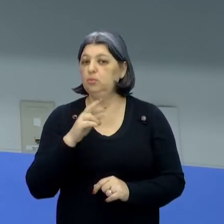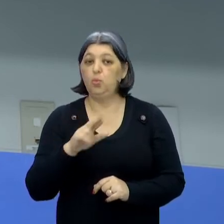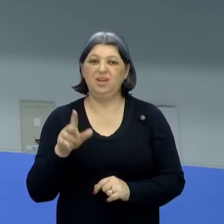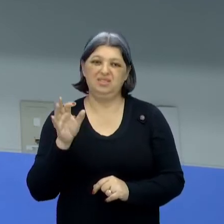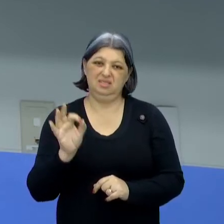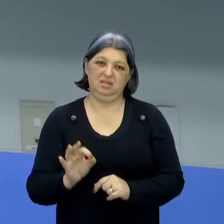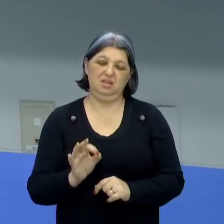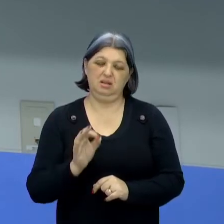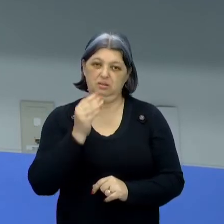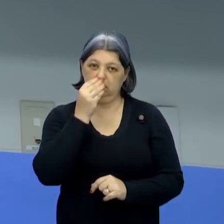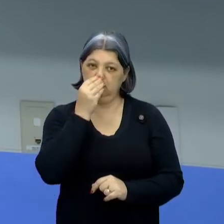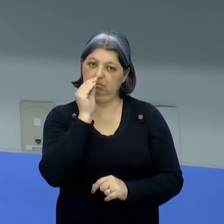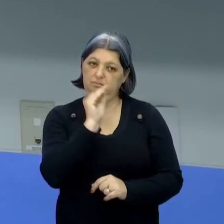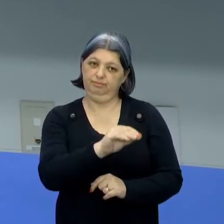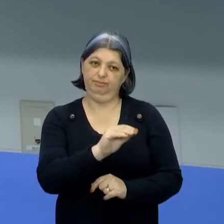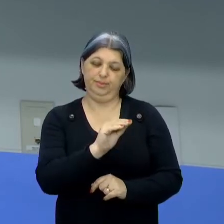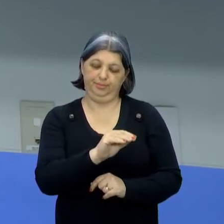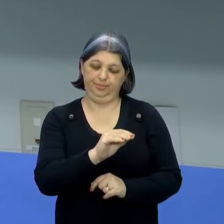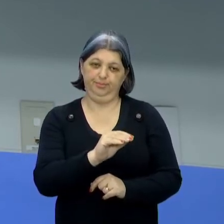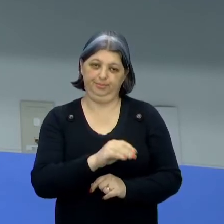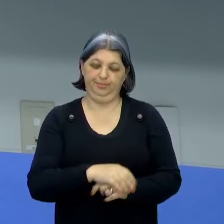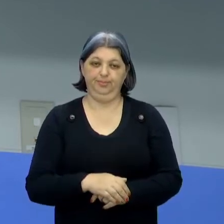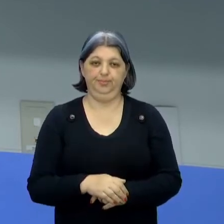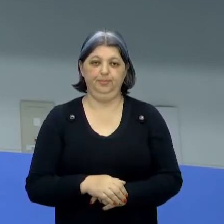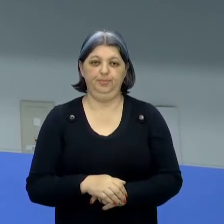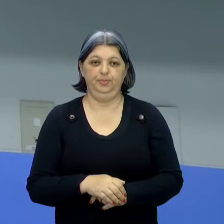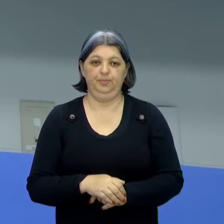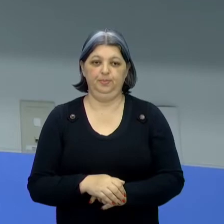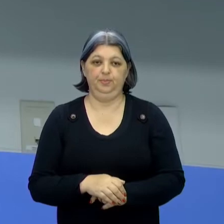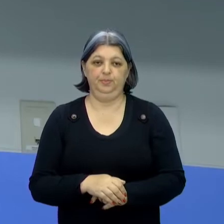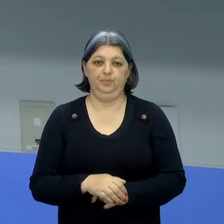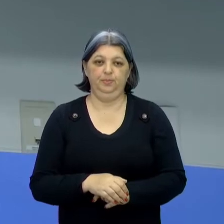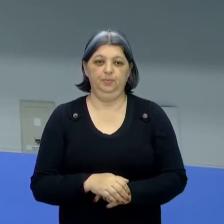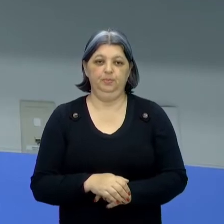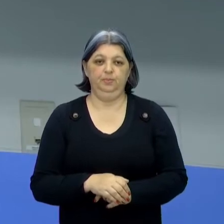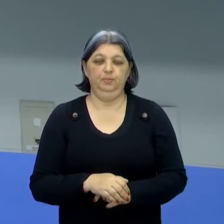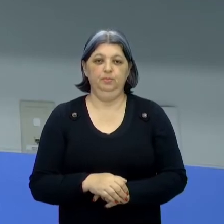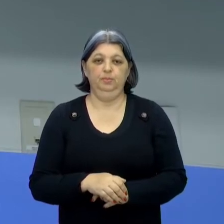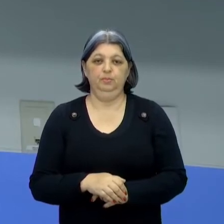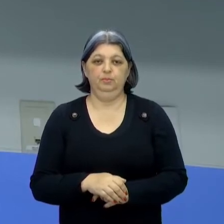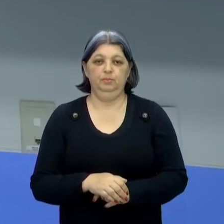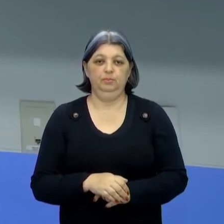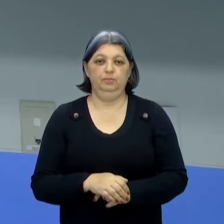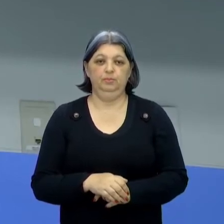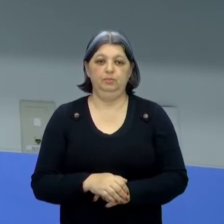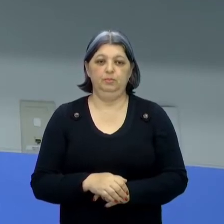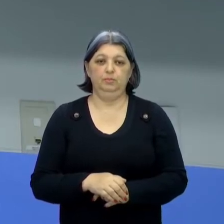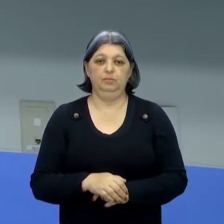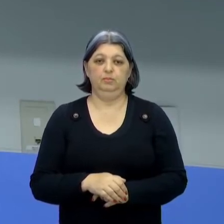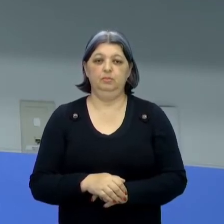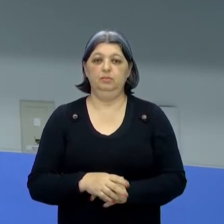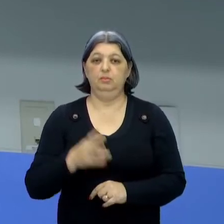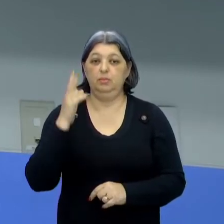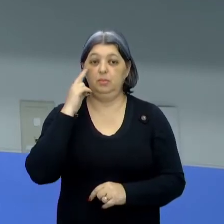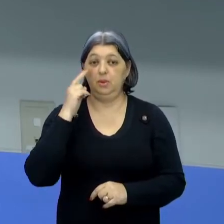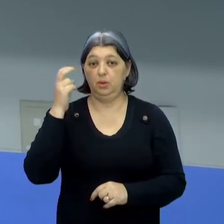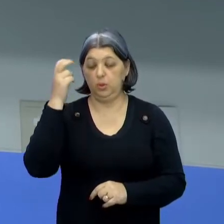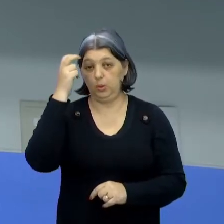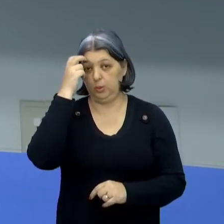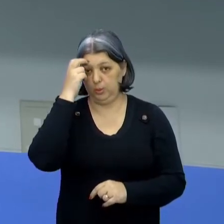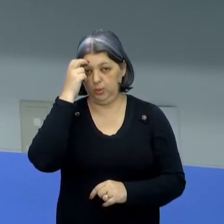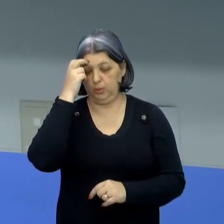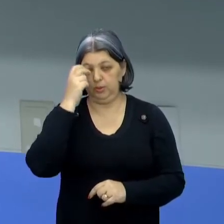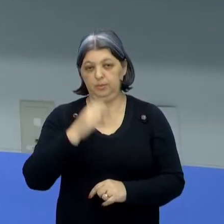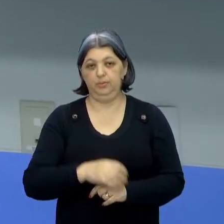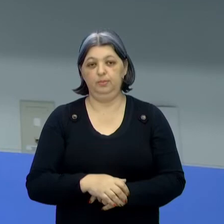menosprezá-la ou menosprezá-las do ponto de vista cultural.